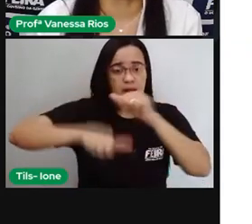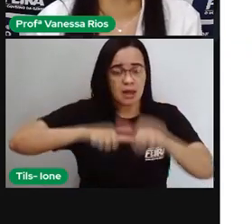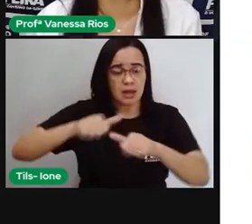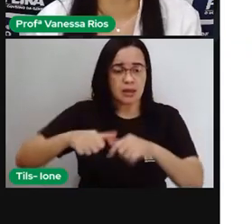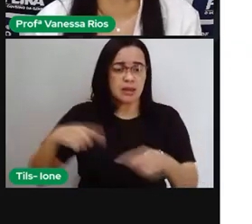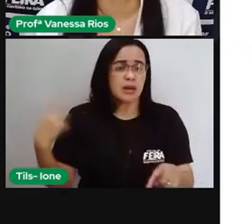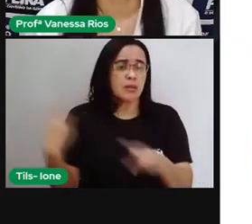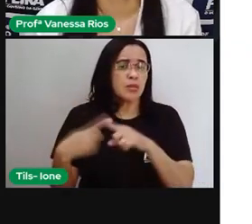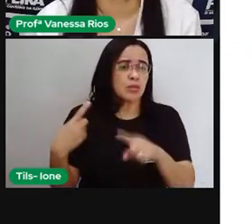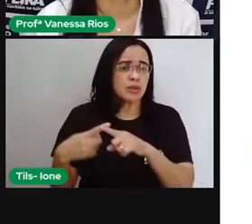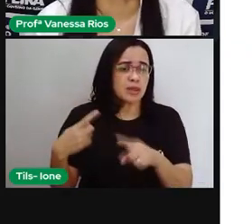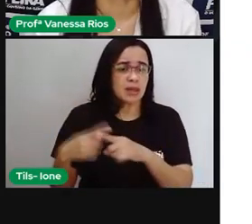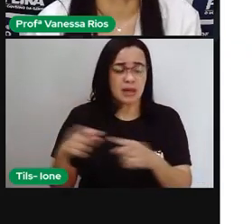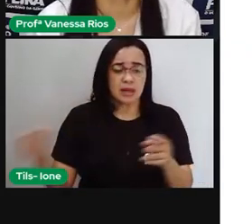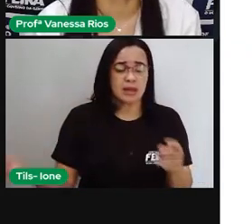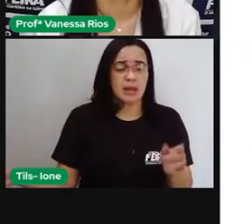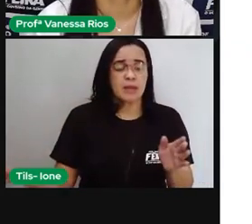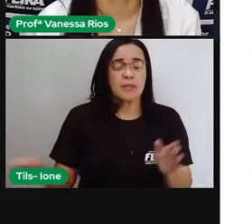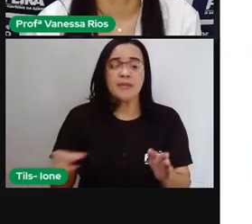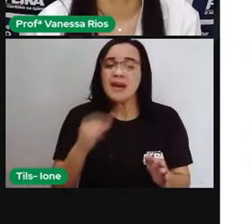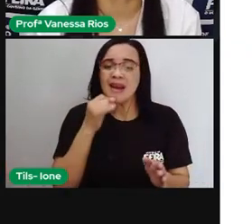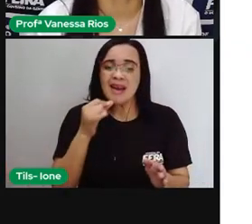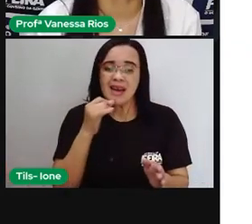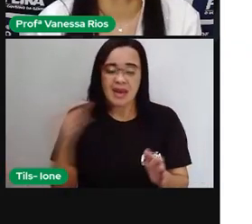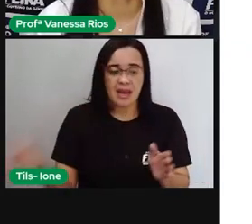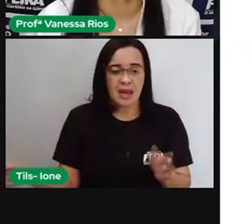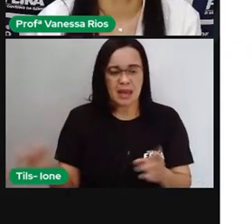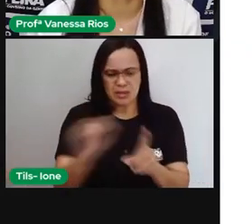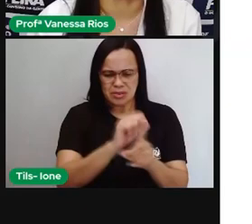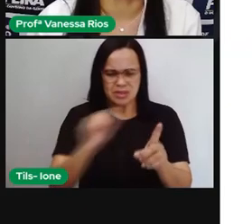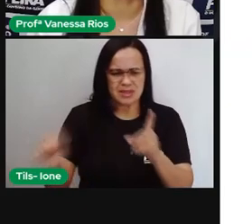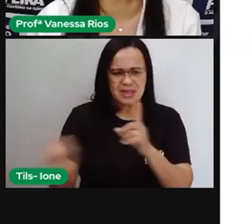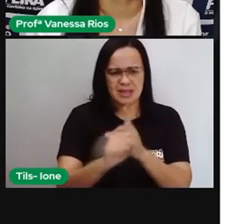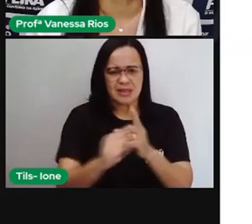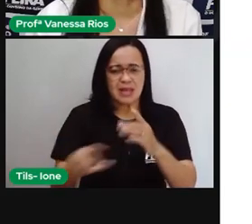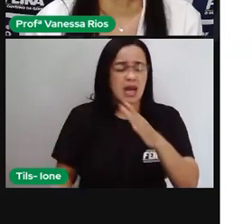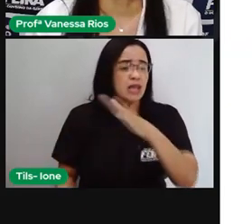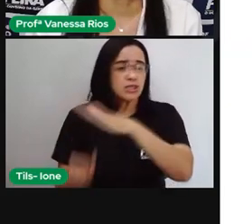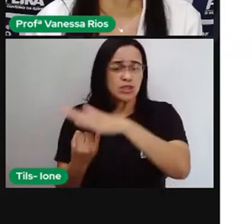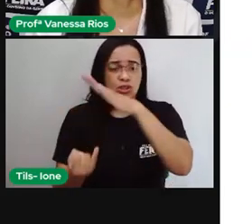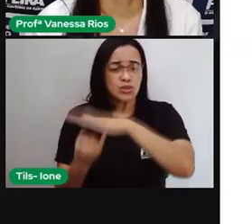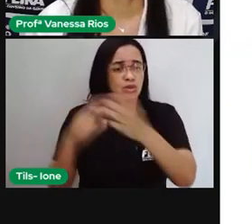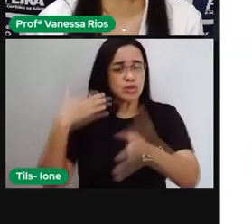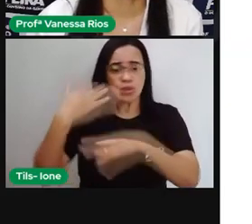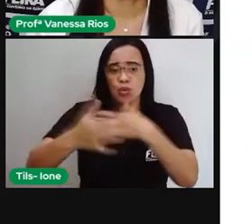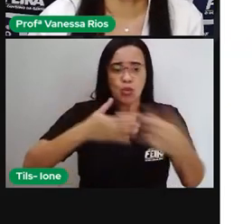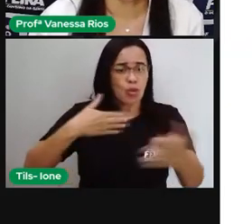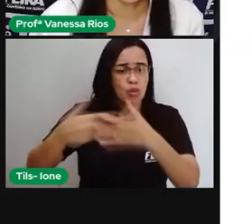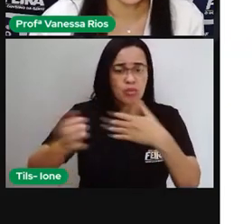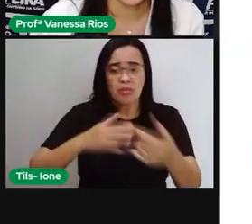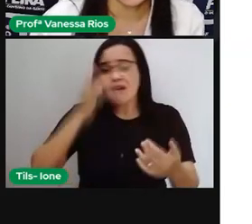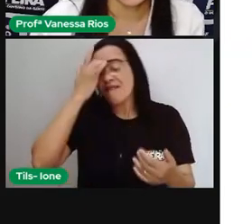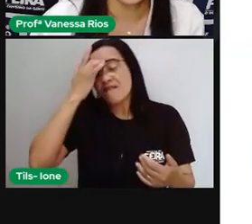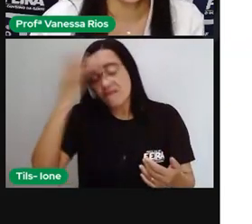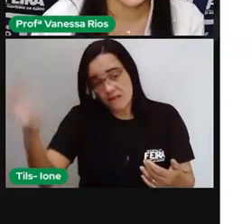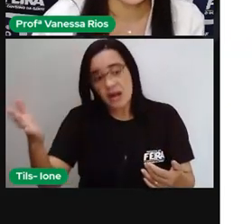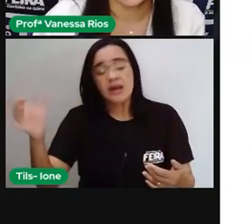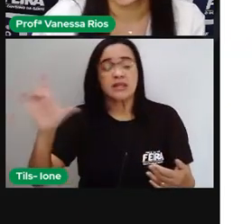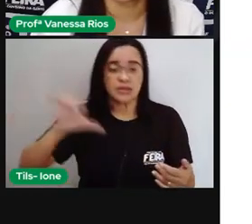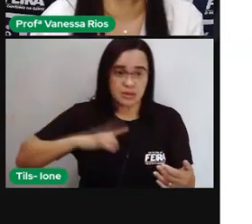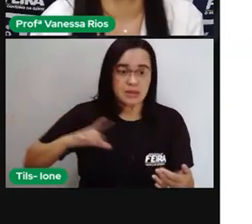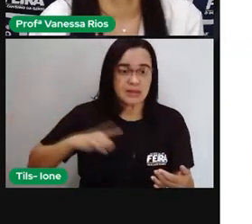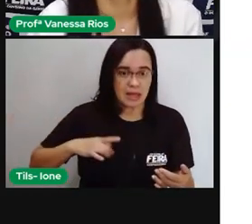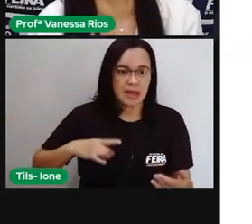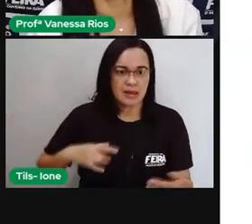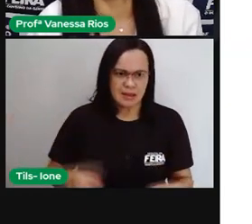institucional, né, em situações aí que a gente observa no nosso dia a dia, isso acontece. É muito fácil, às vezes, a gente julgar